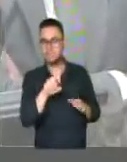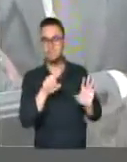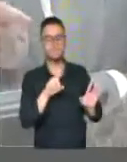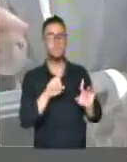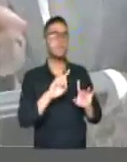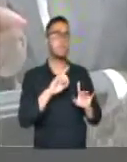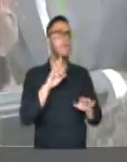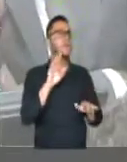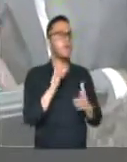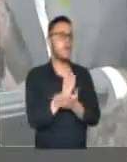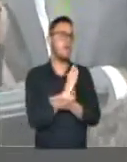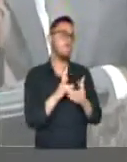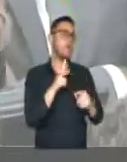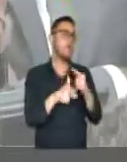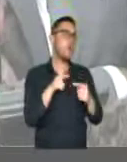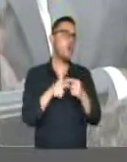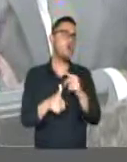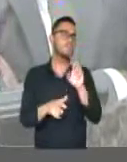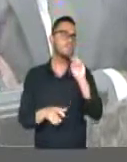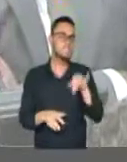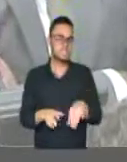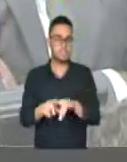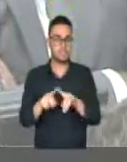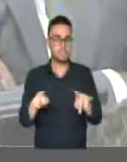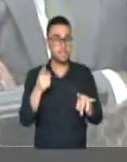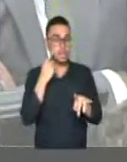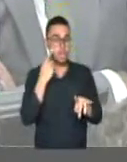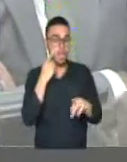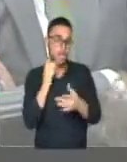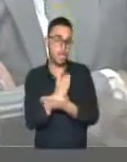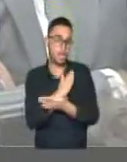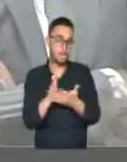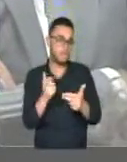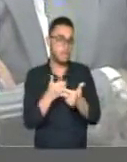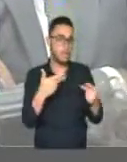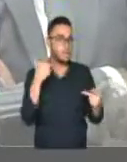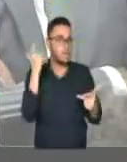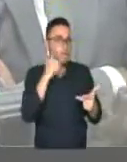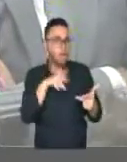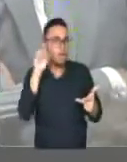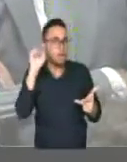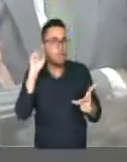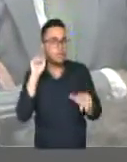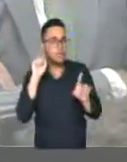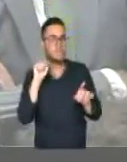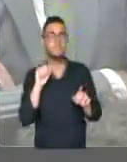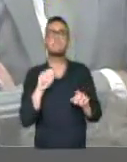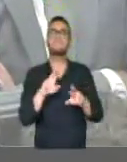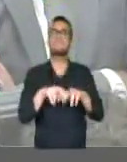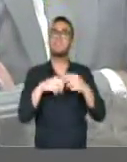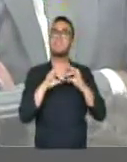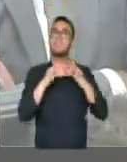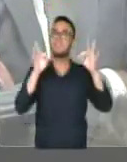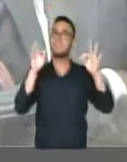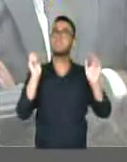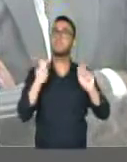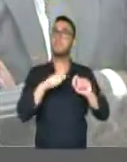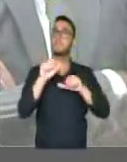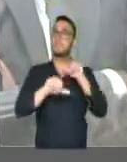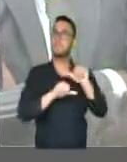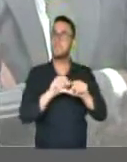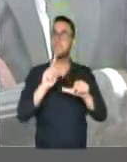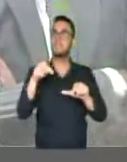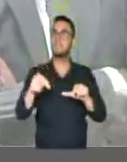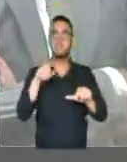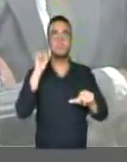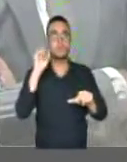sim, mas olha, alguma coisa que ainda está lá inaudível, com tecnologia, pode se tornar audível. E